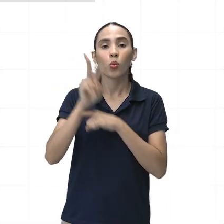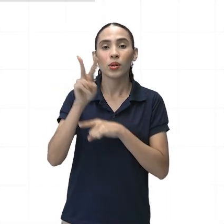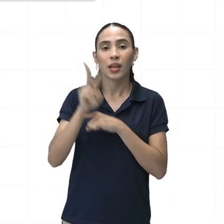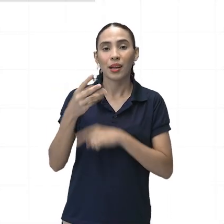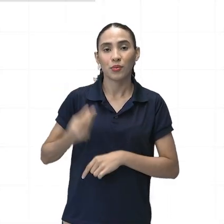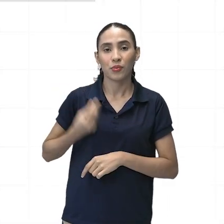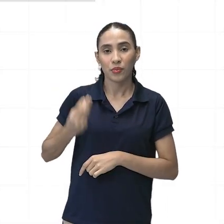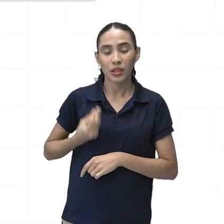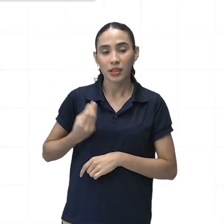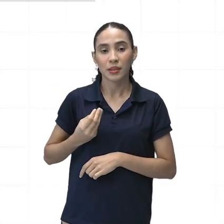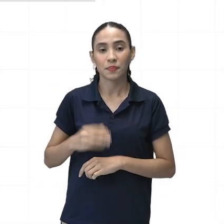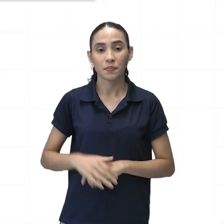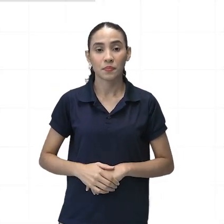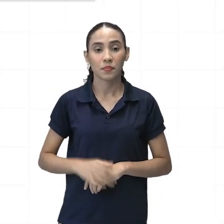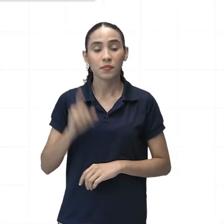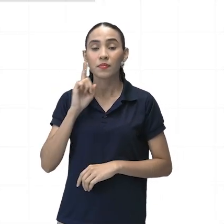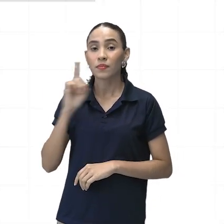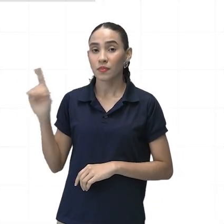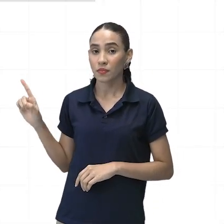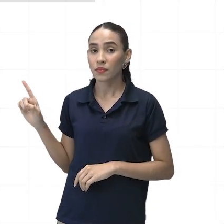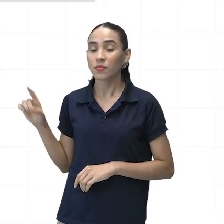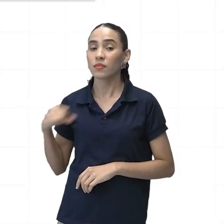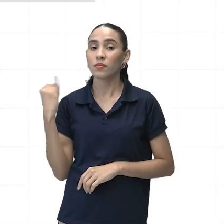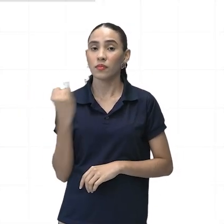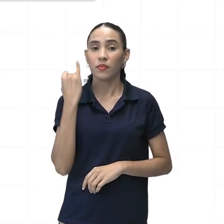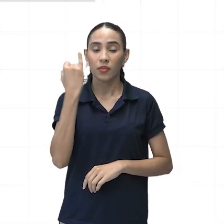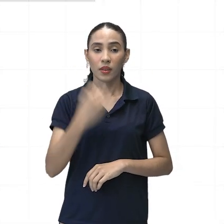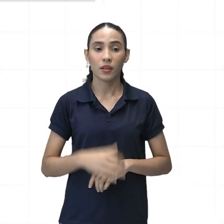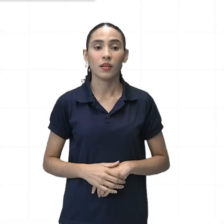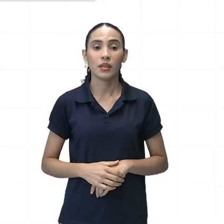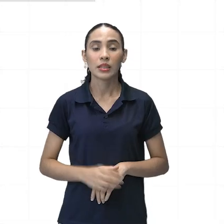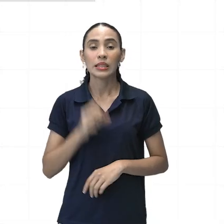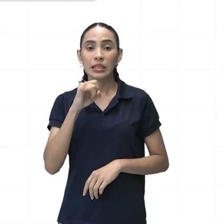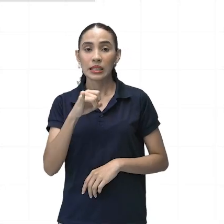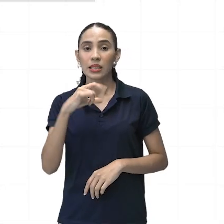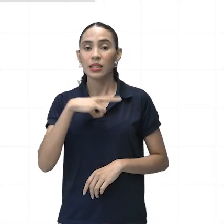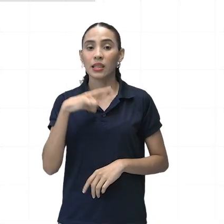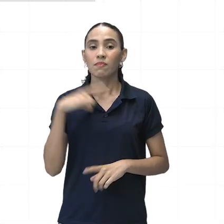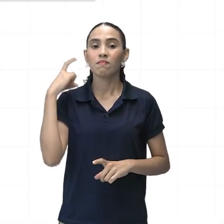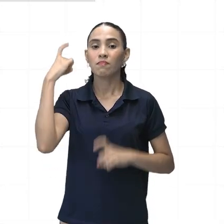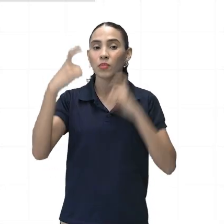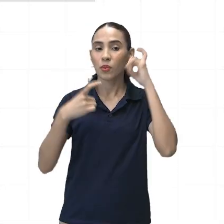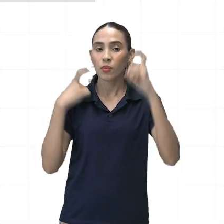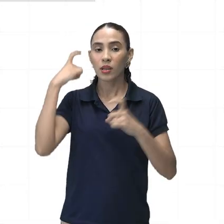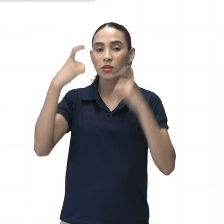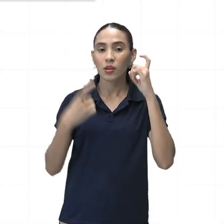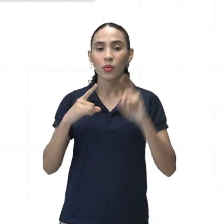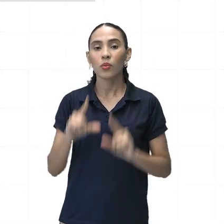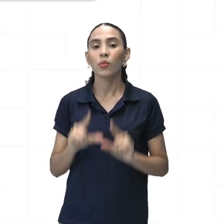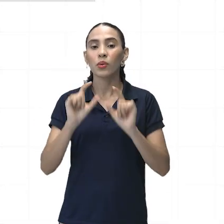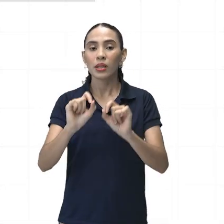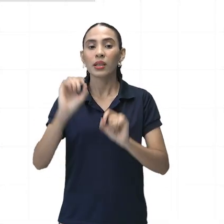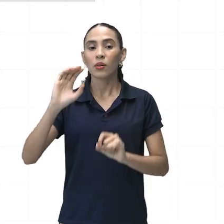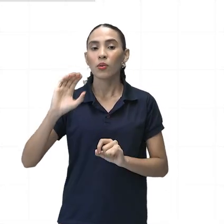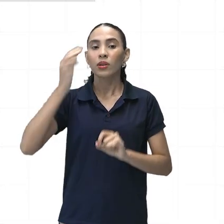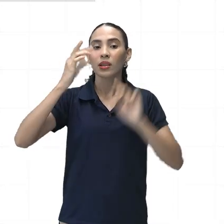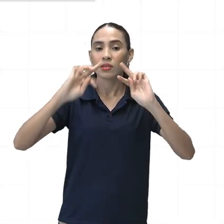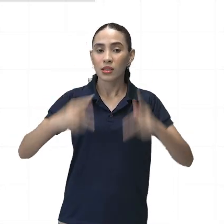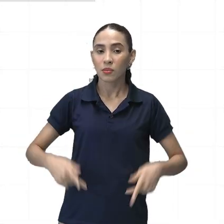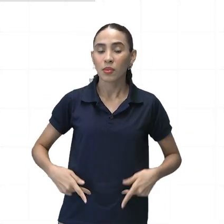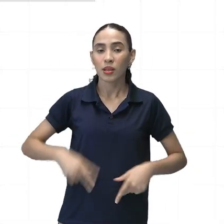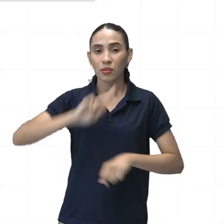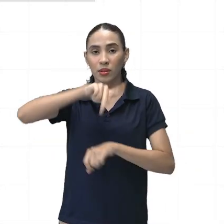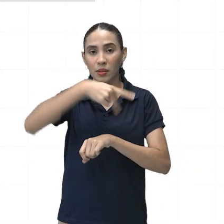Olha aí o que diz na informação muito importante na cartela. Se há uma preocupação com o que acontece com o ser